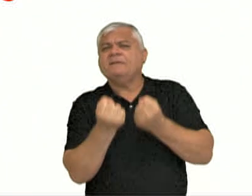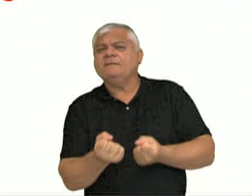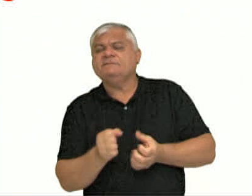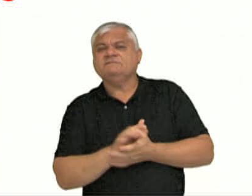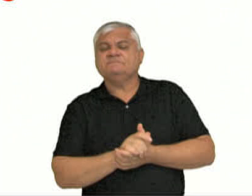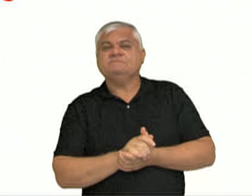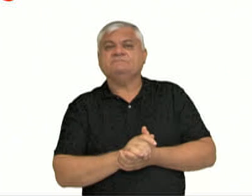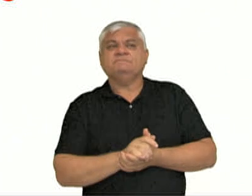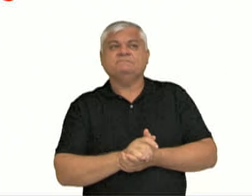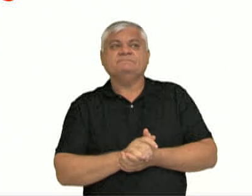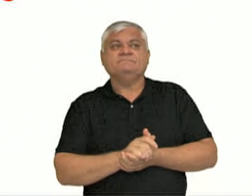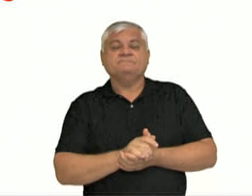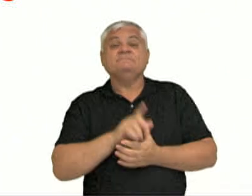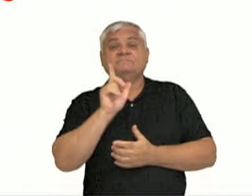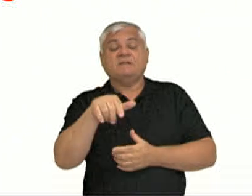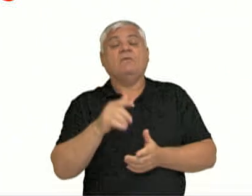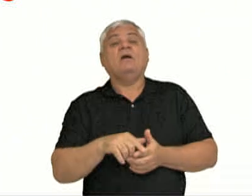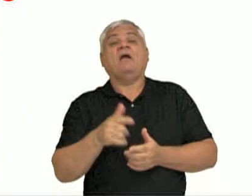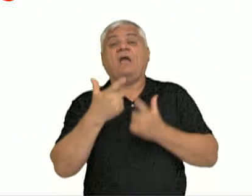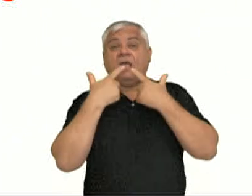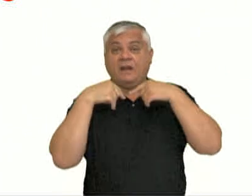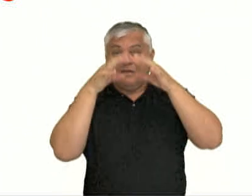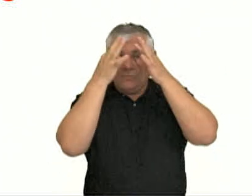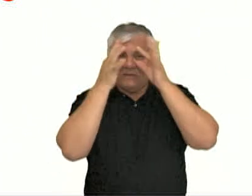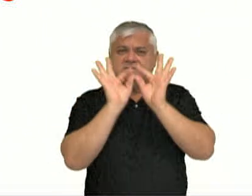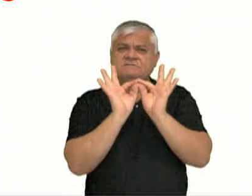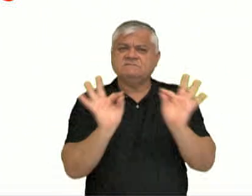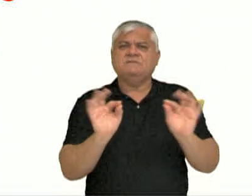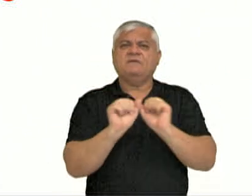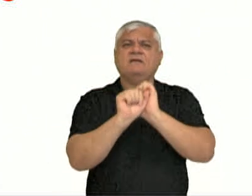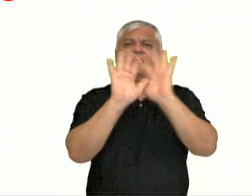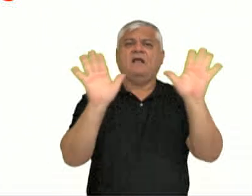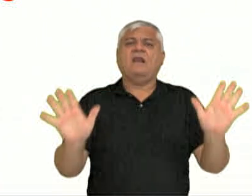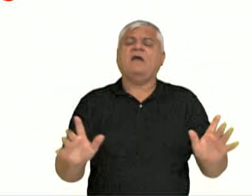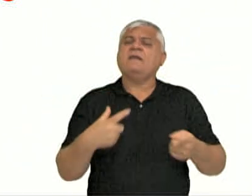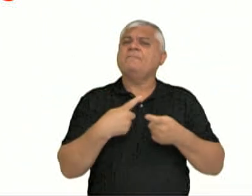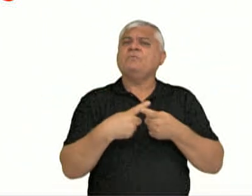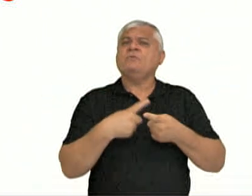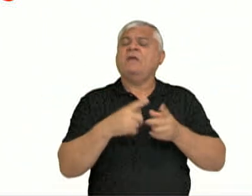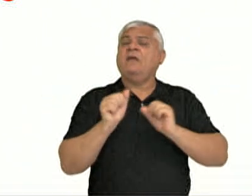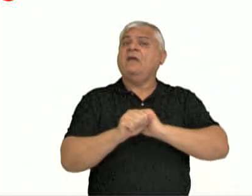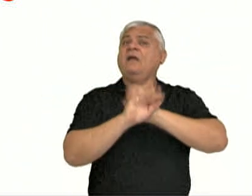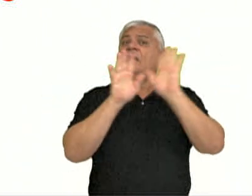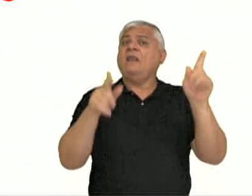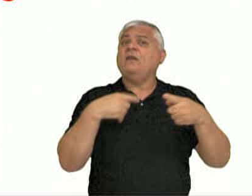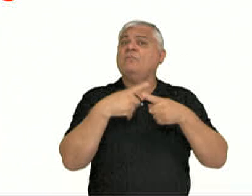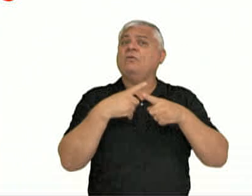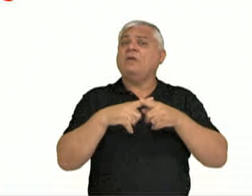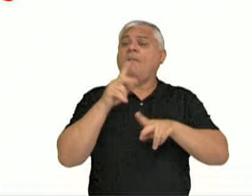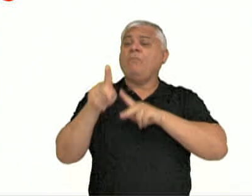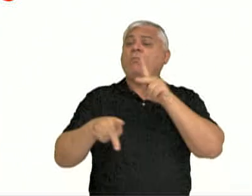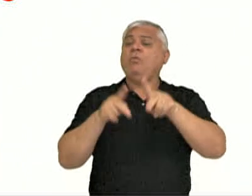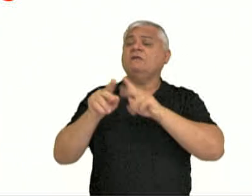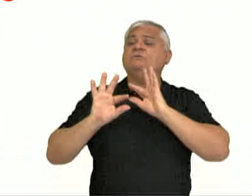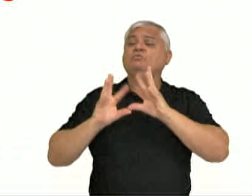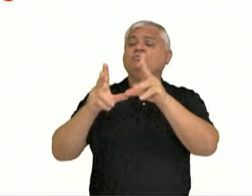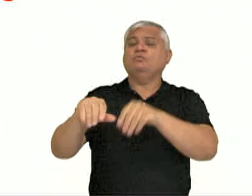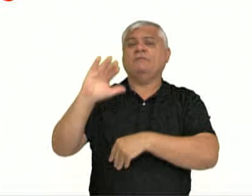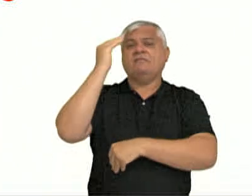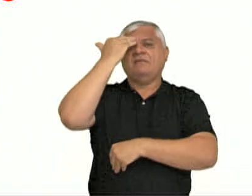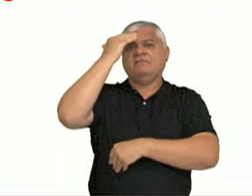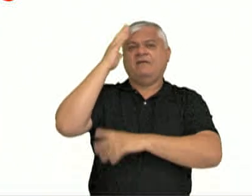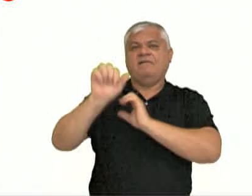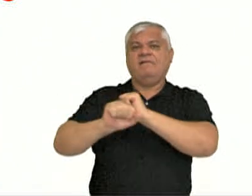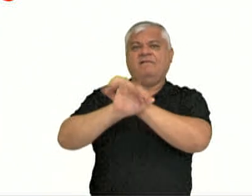Justifique. A linguagem é simples e clara. Por que ela tem que ser simples e clara? Porque ela tem que atingir o